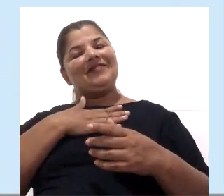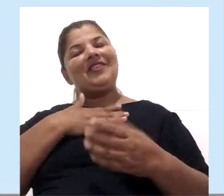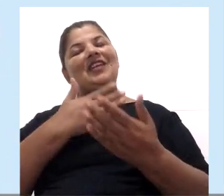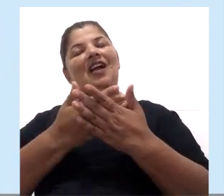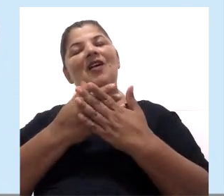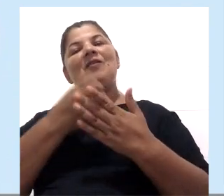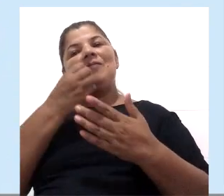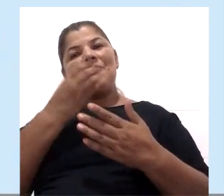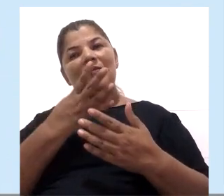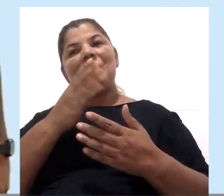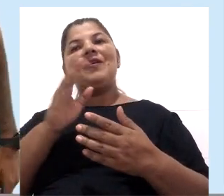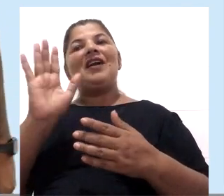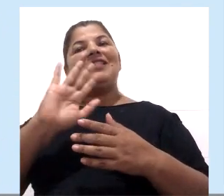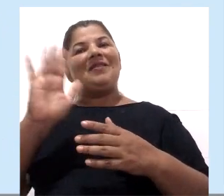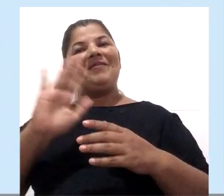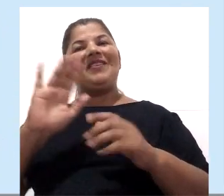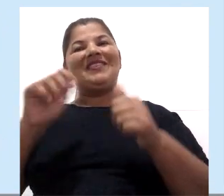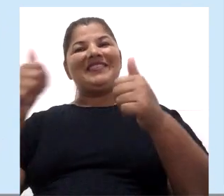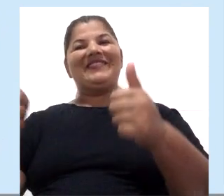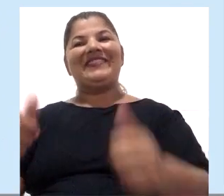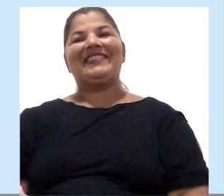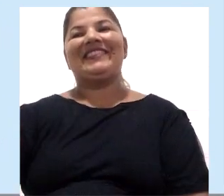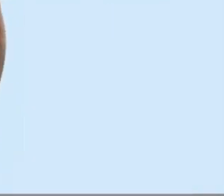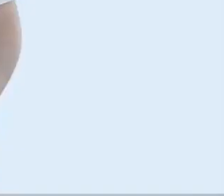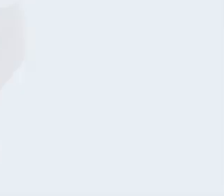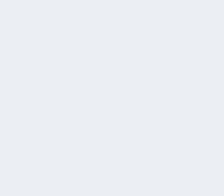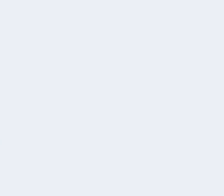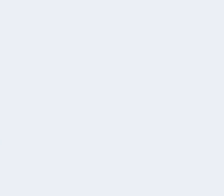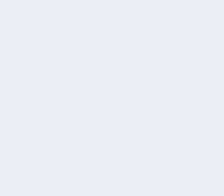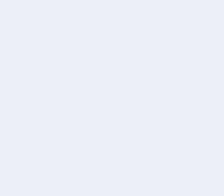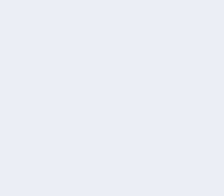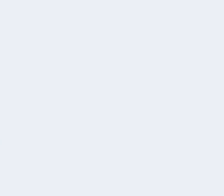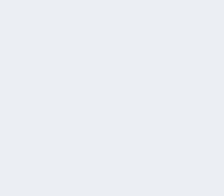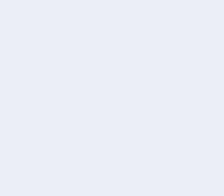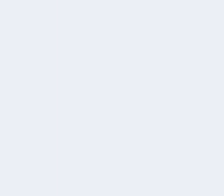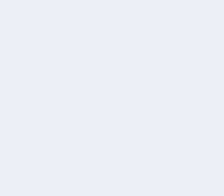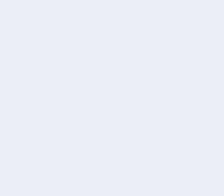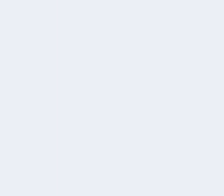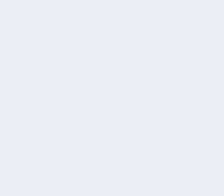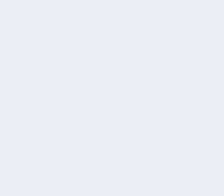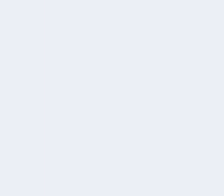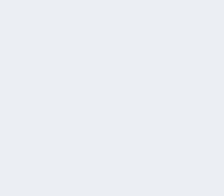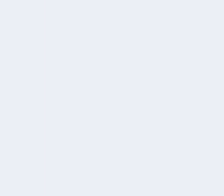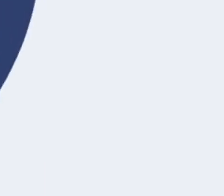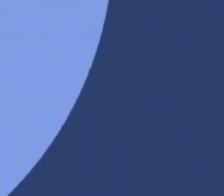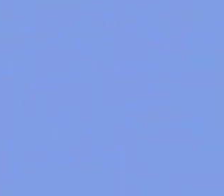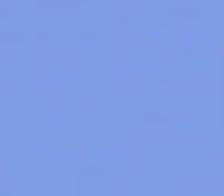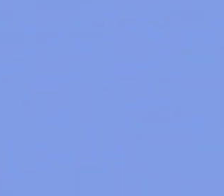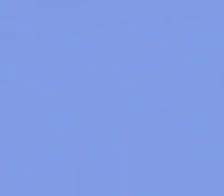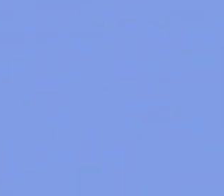gostado da aula e até uma próxima. Valeu, sétimo ano!